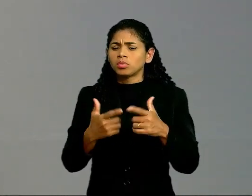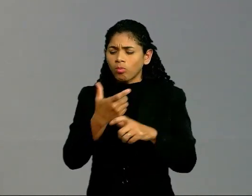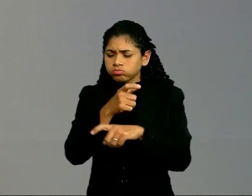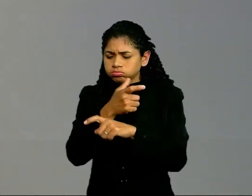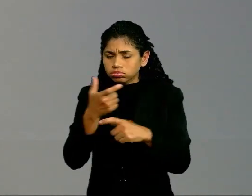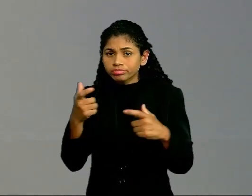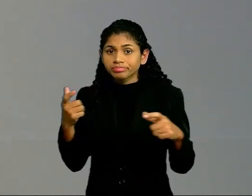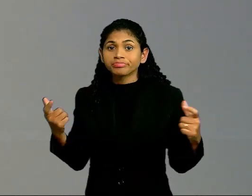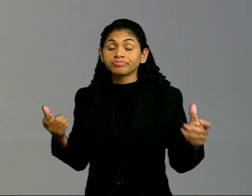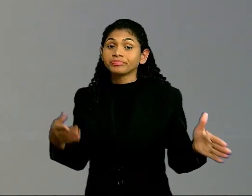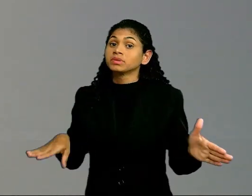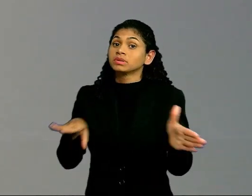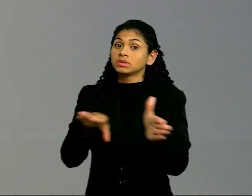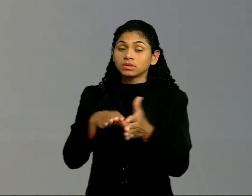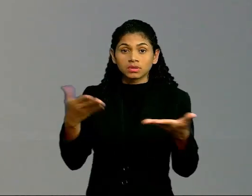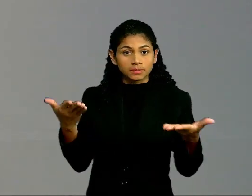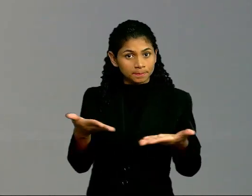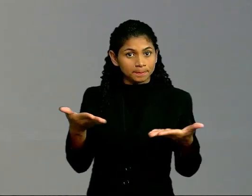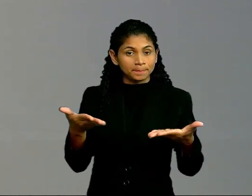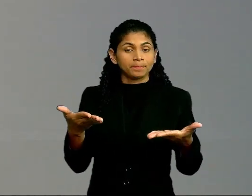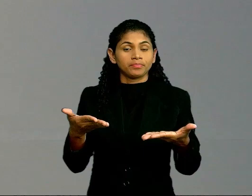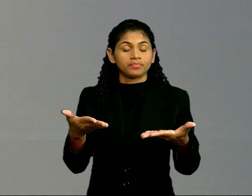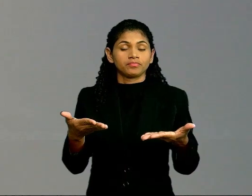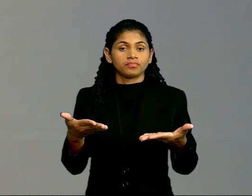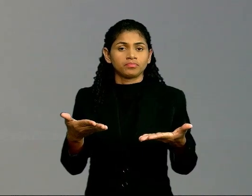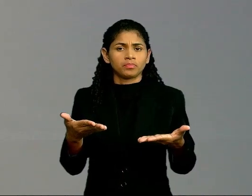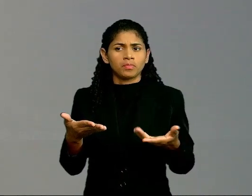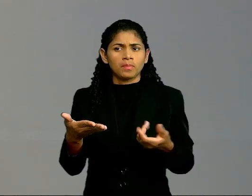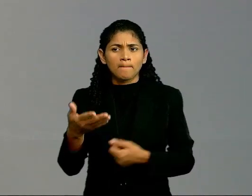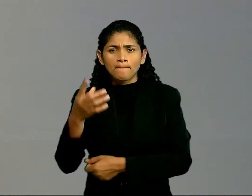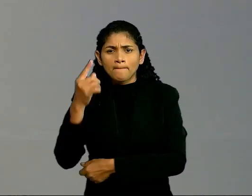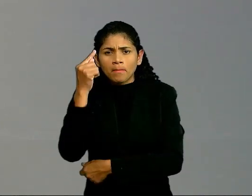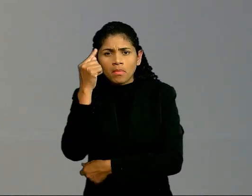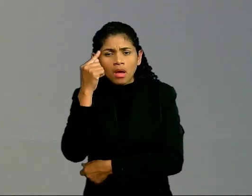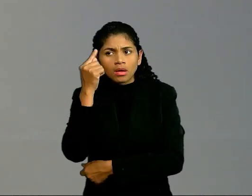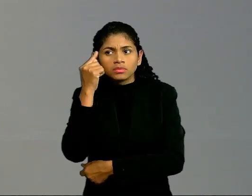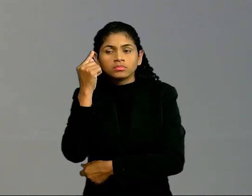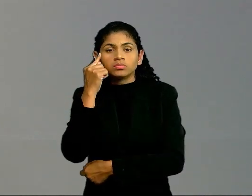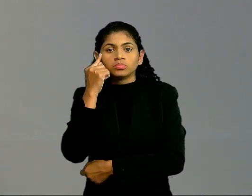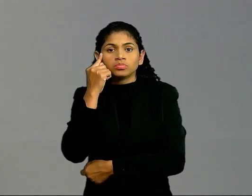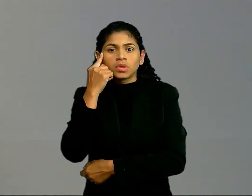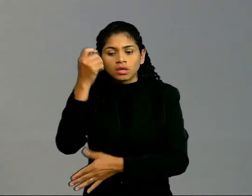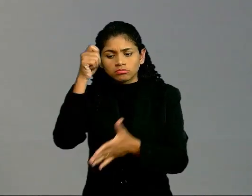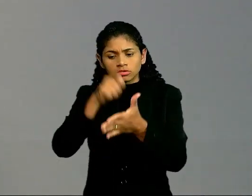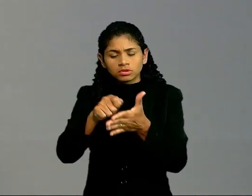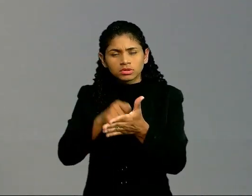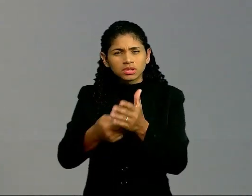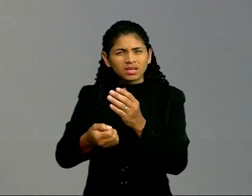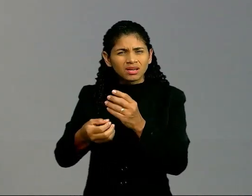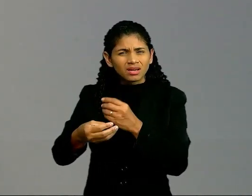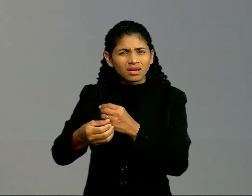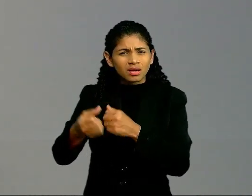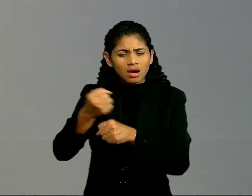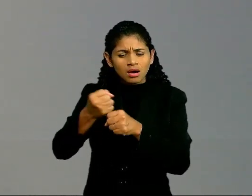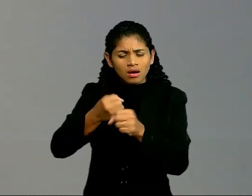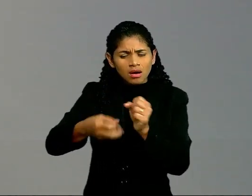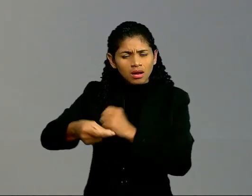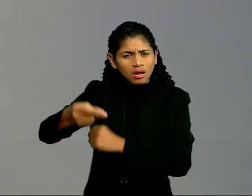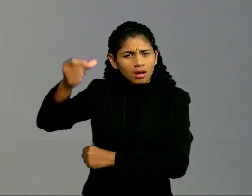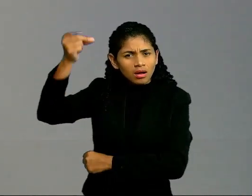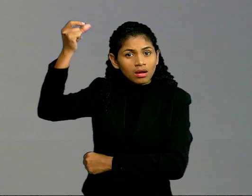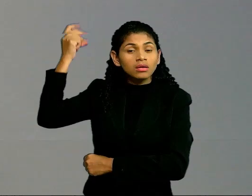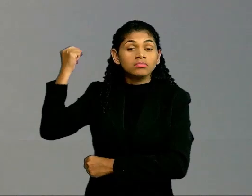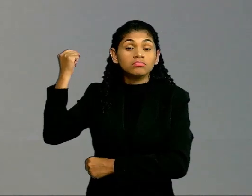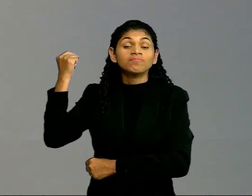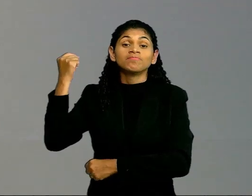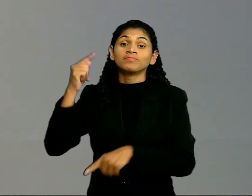e existente até hoje. Imagina aí, uma obra escrita em 1960 e que até hoje faz parte da nossa